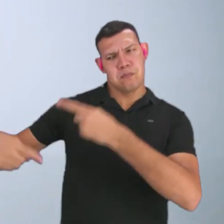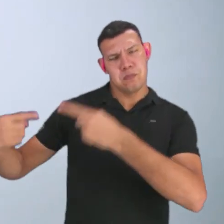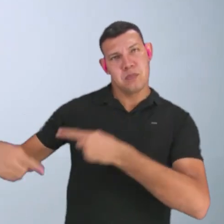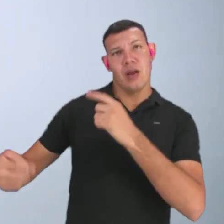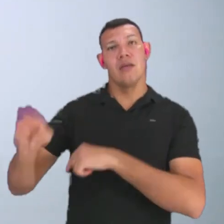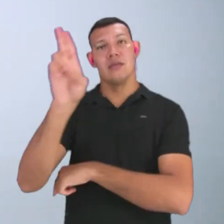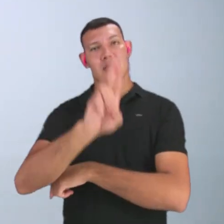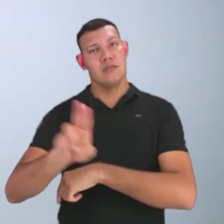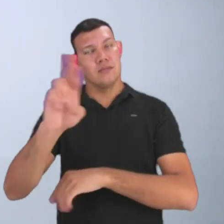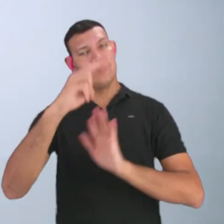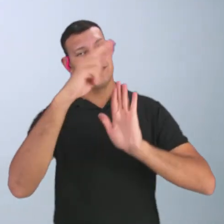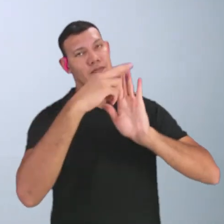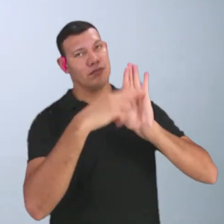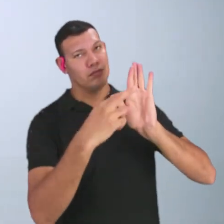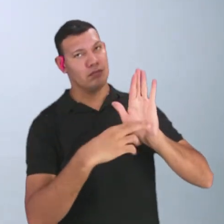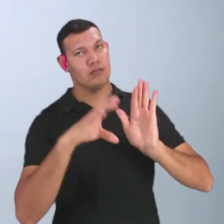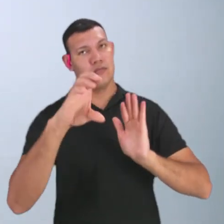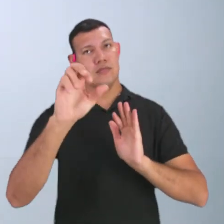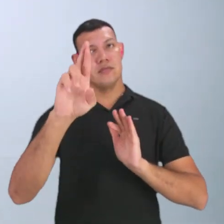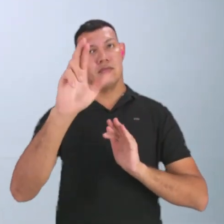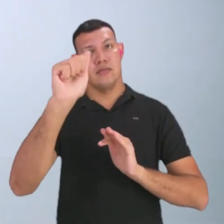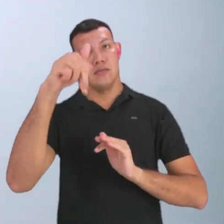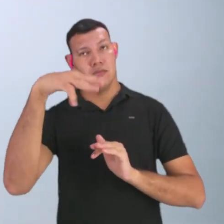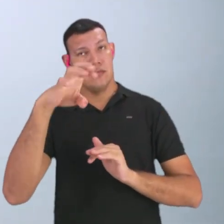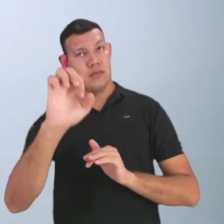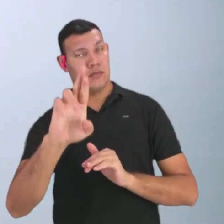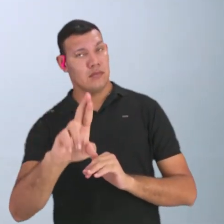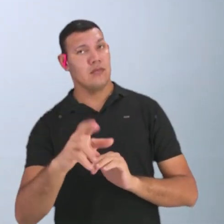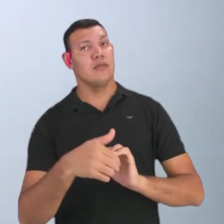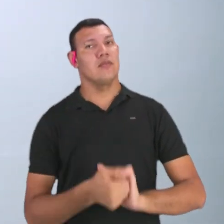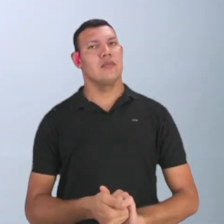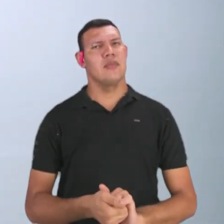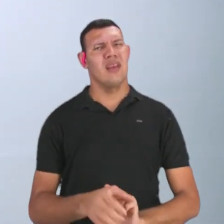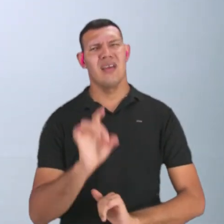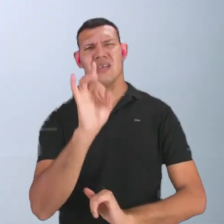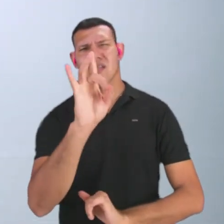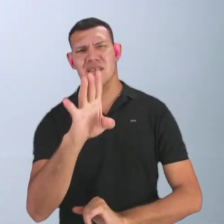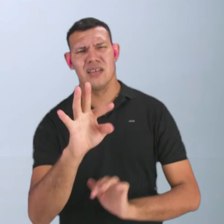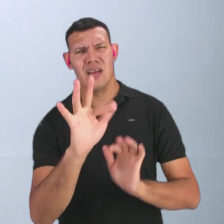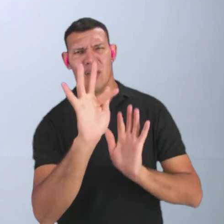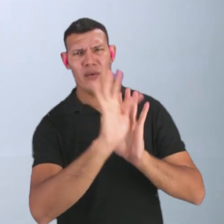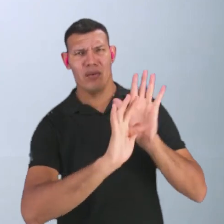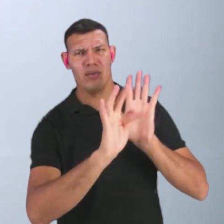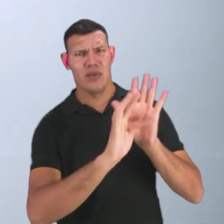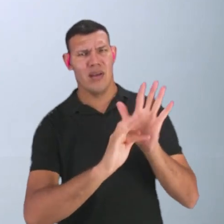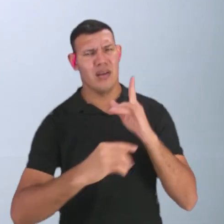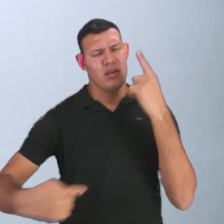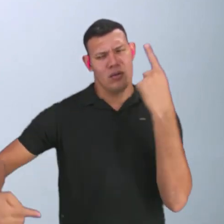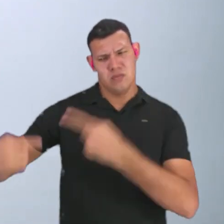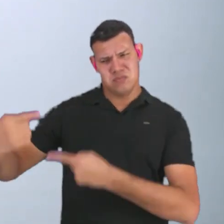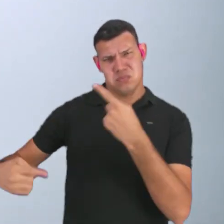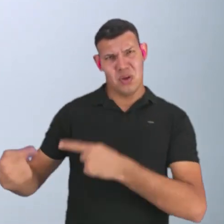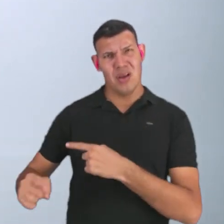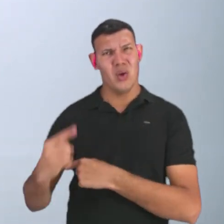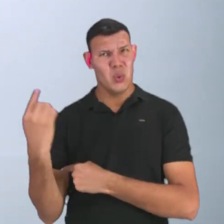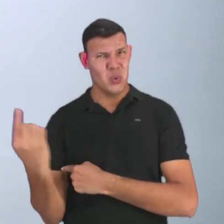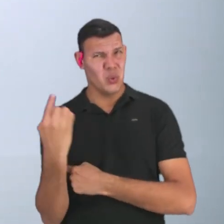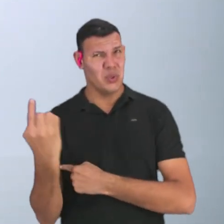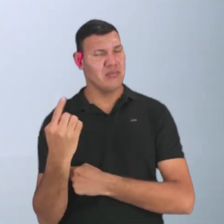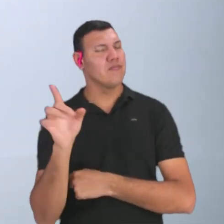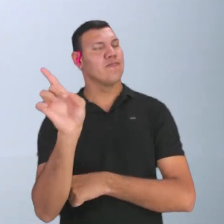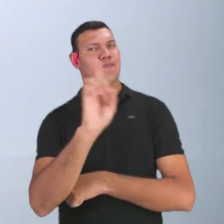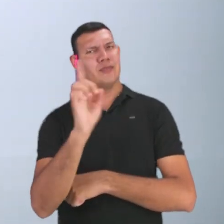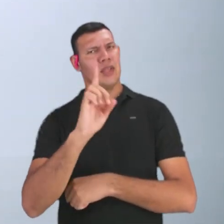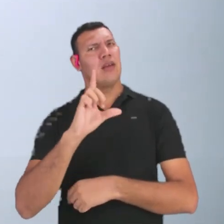utilizando a regra de cano isso não implica dizer que só essa forma de discutir sobre um sistema linear